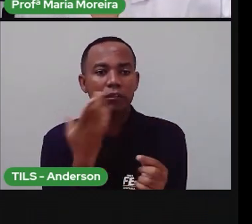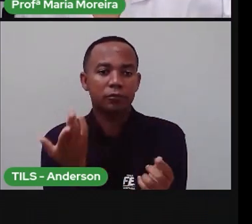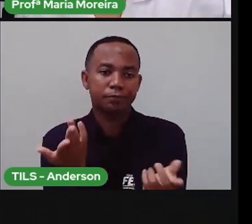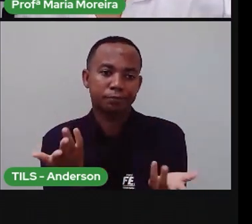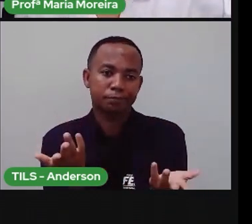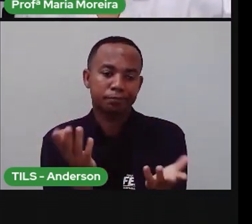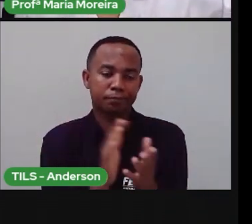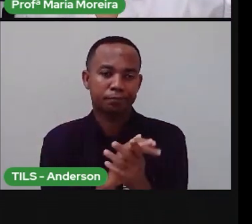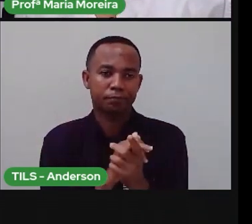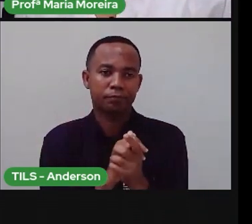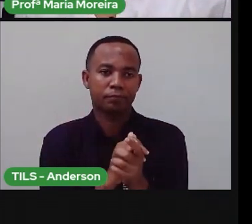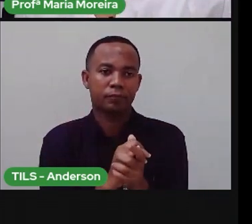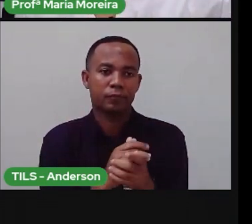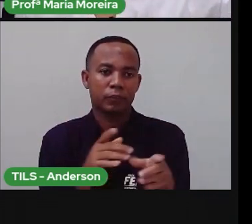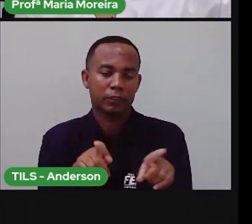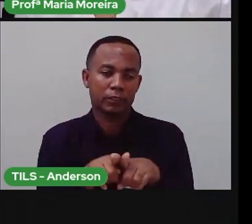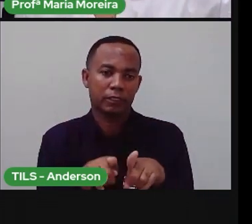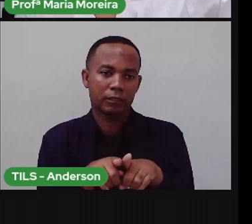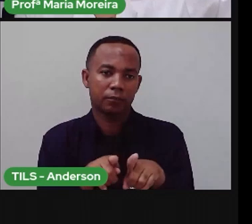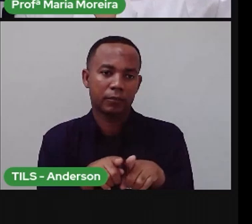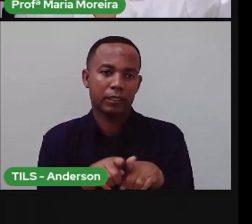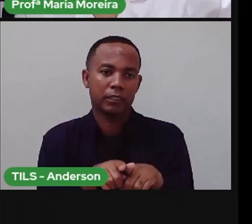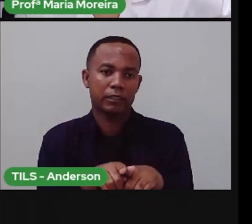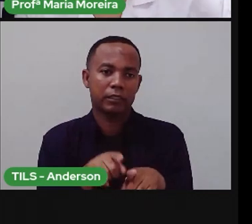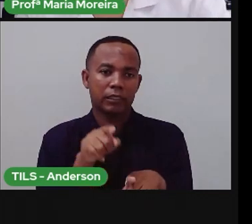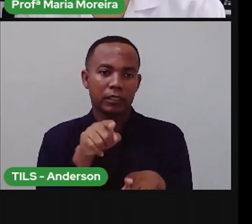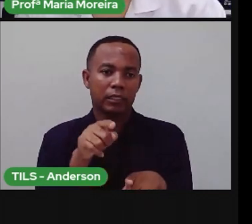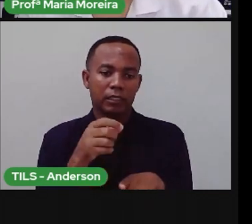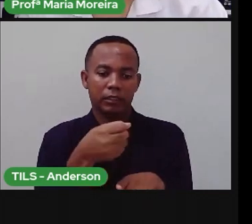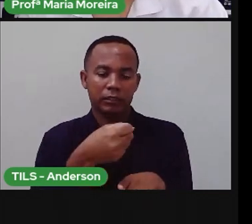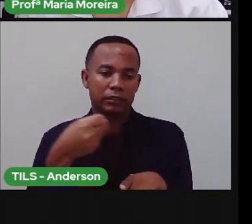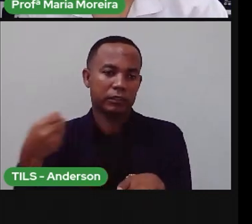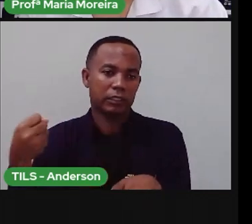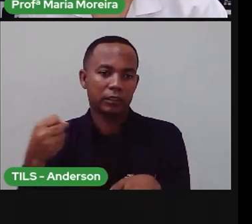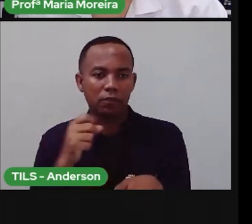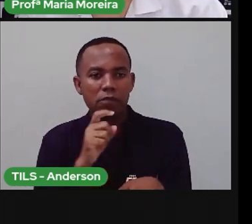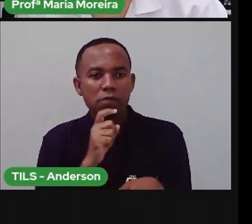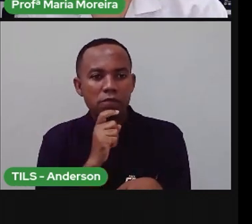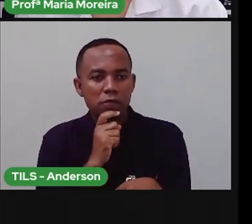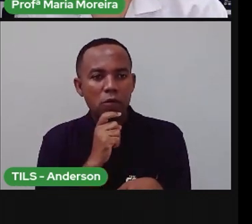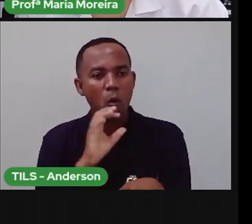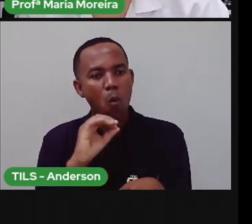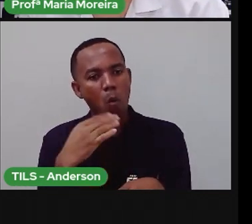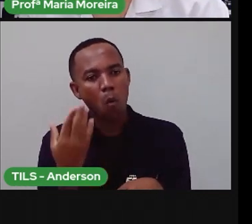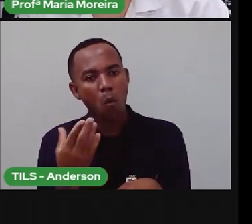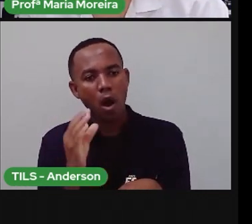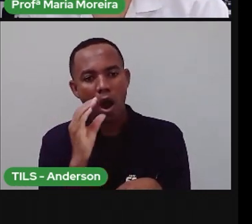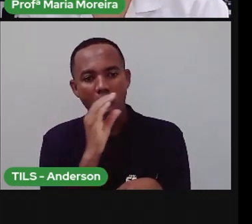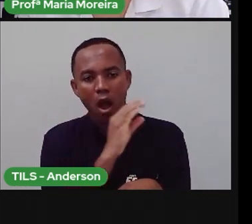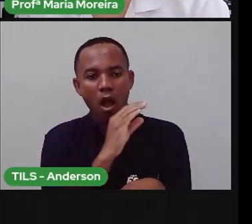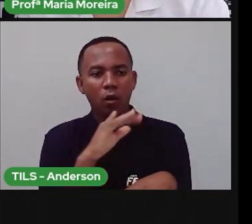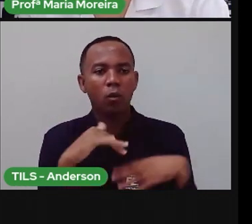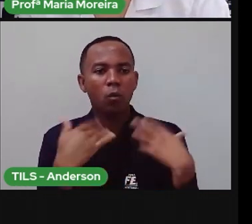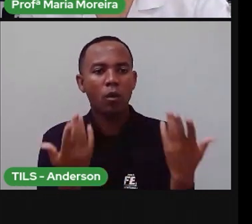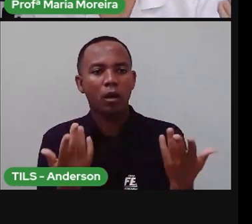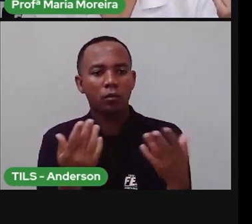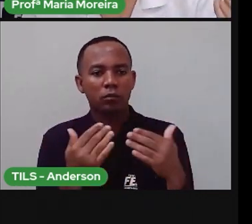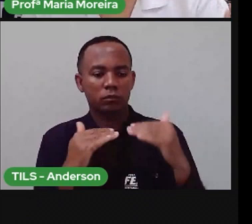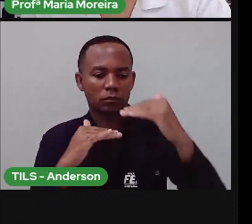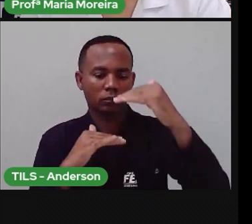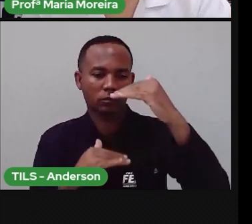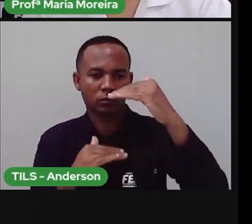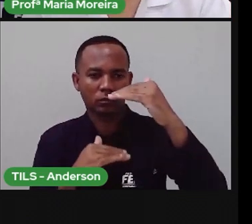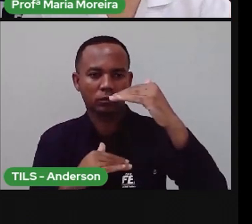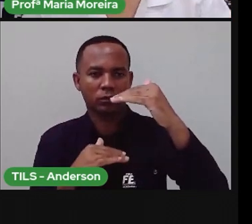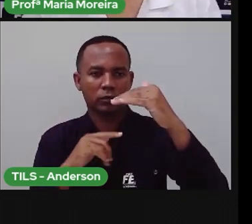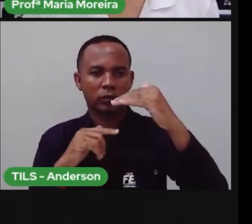congelador da geladeira, ele é mais quente ou mais frio do que o restante da geladeira? Ele é o quê? Mais frio. E por isso